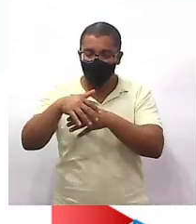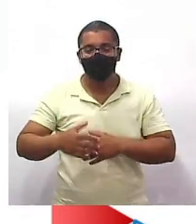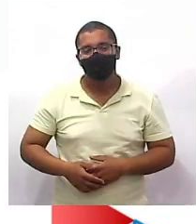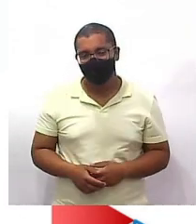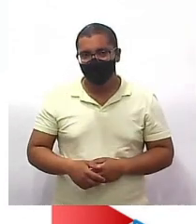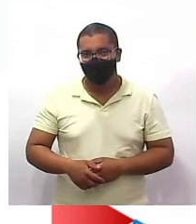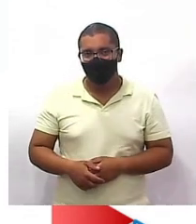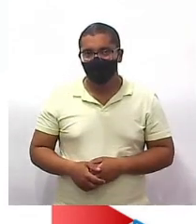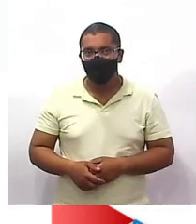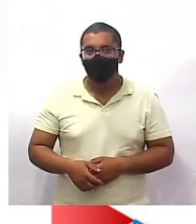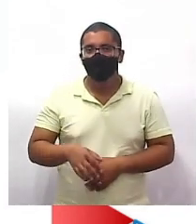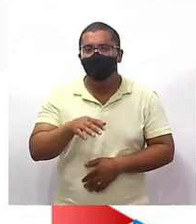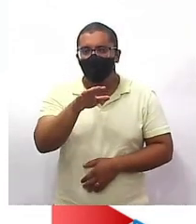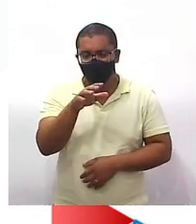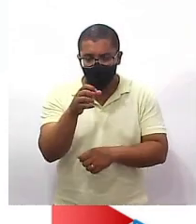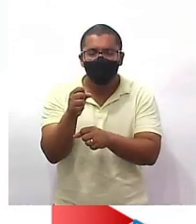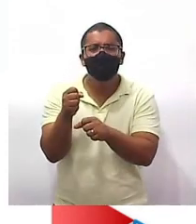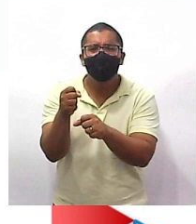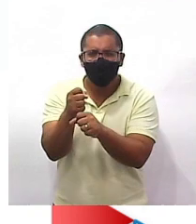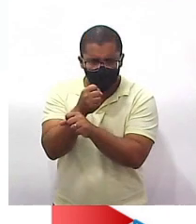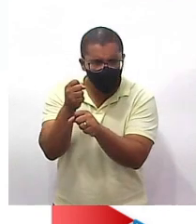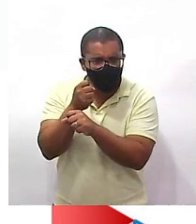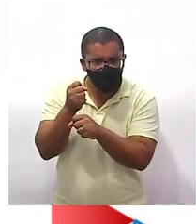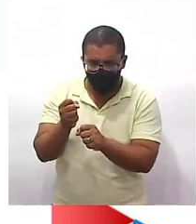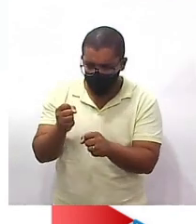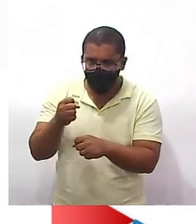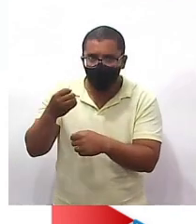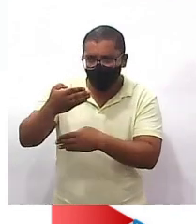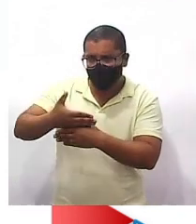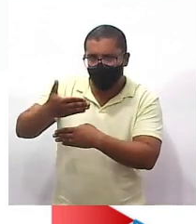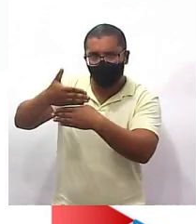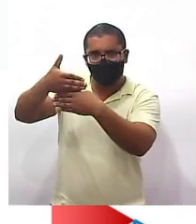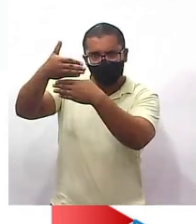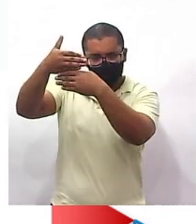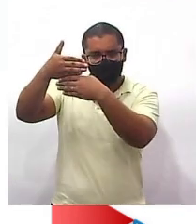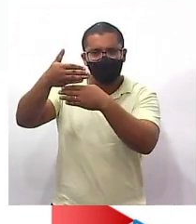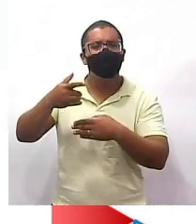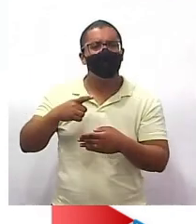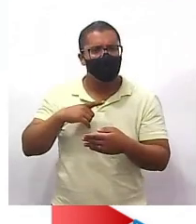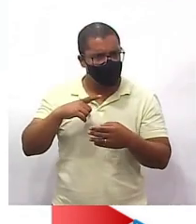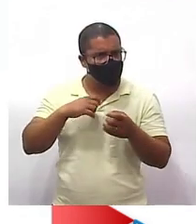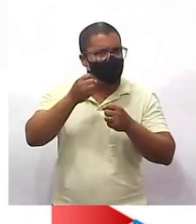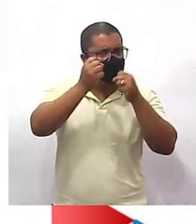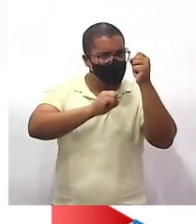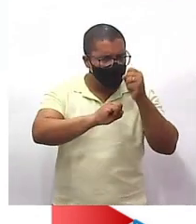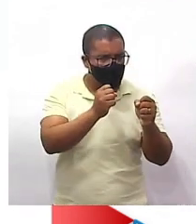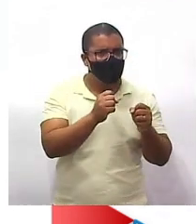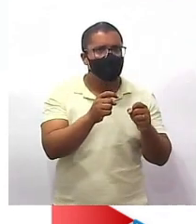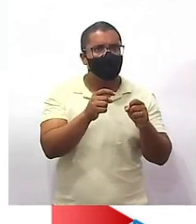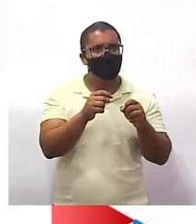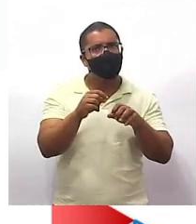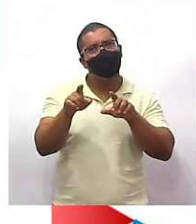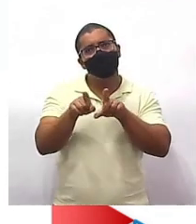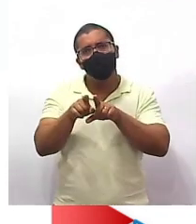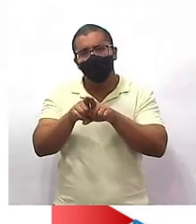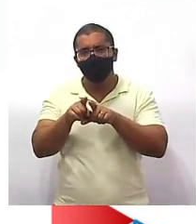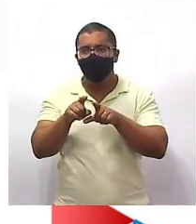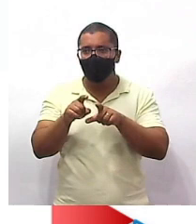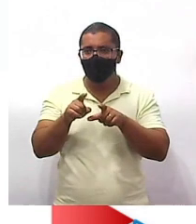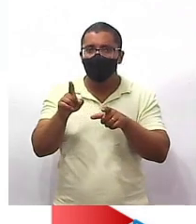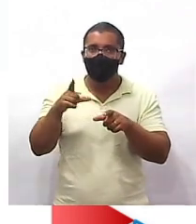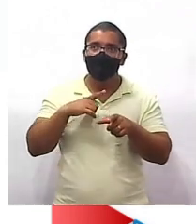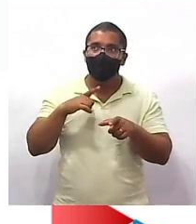na construção civil, indústrias e até no caso em presentes como o ouro,